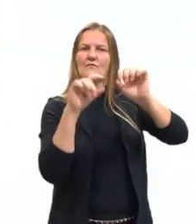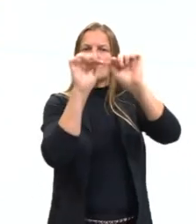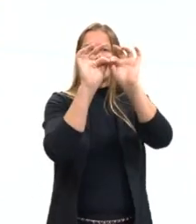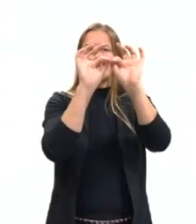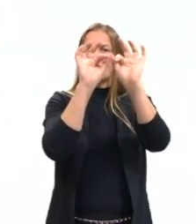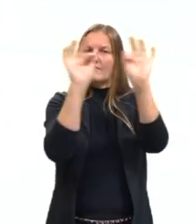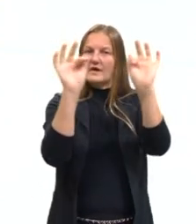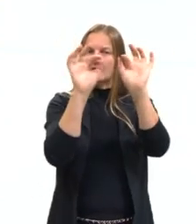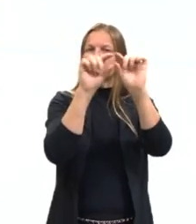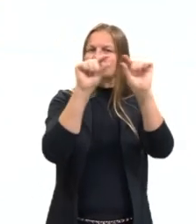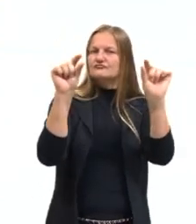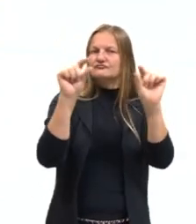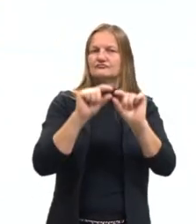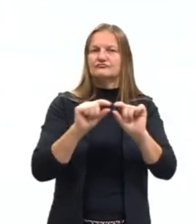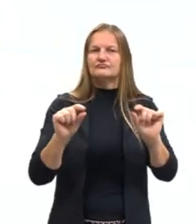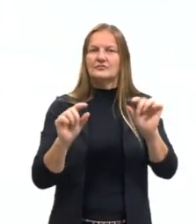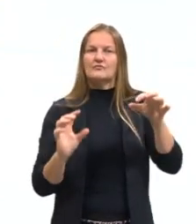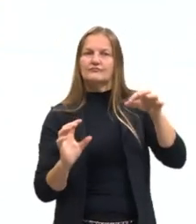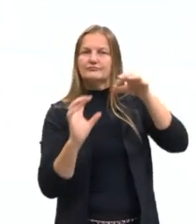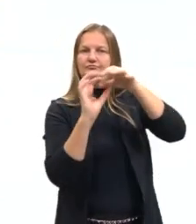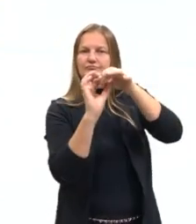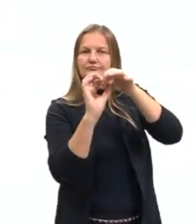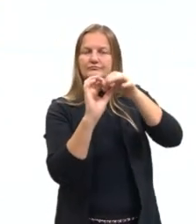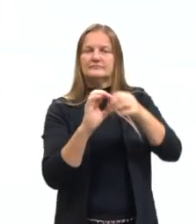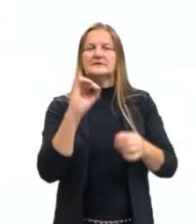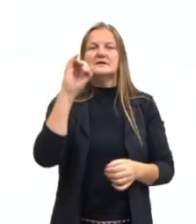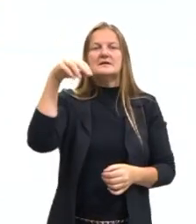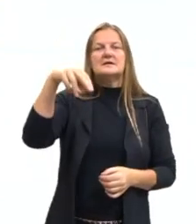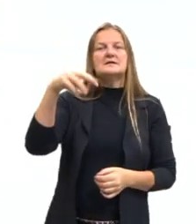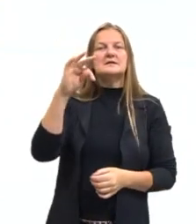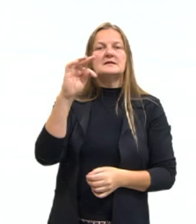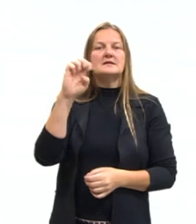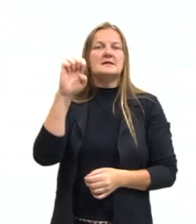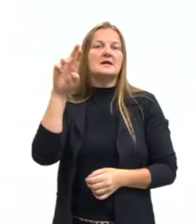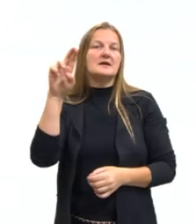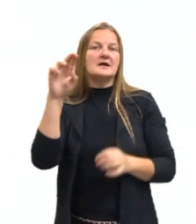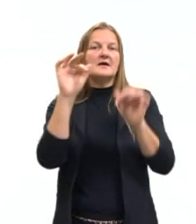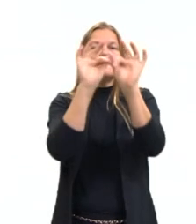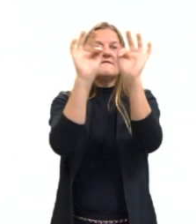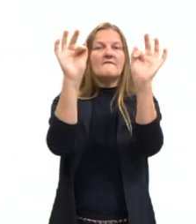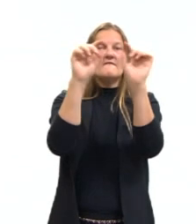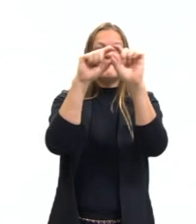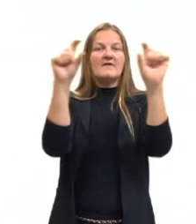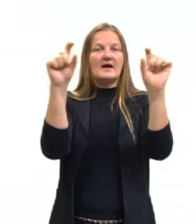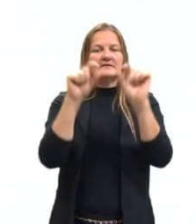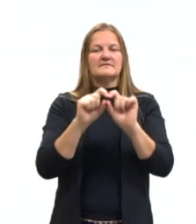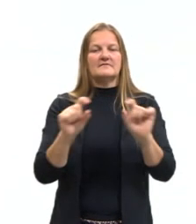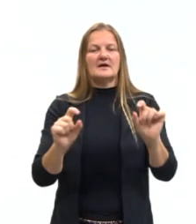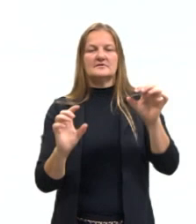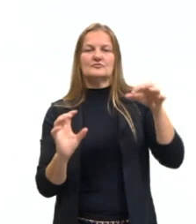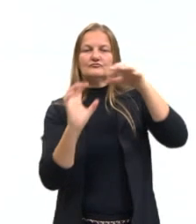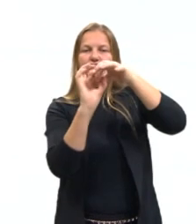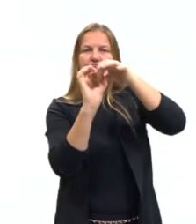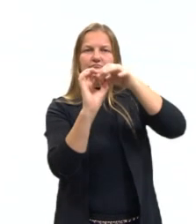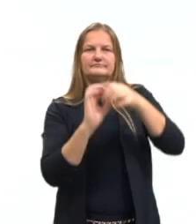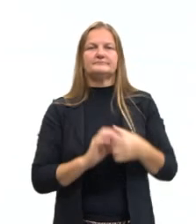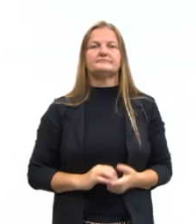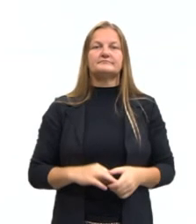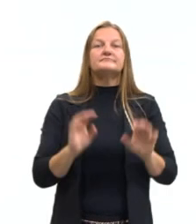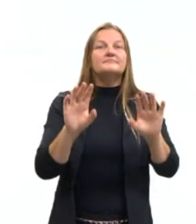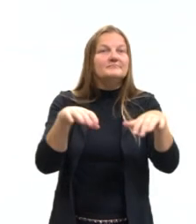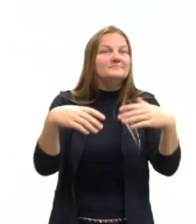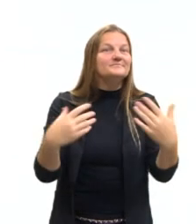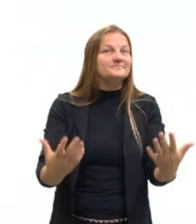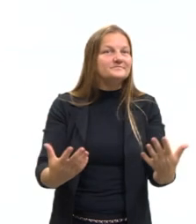frase na outra porque aqui a gente tá falando dos conectores interfrásicos primeiramente bom então